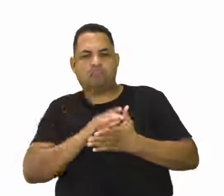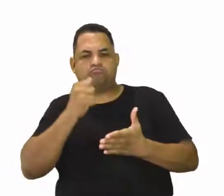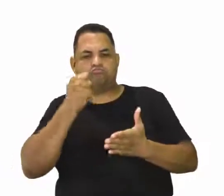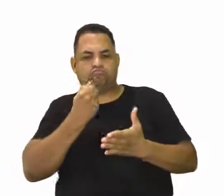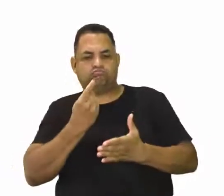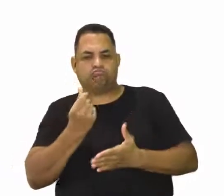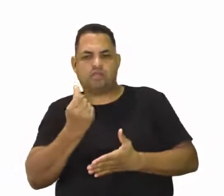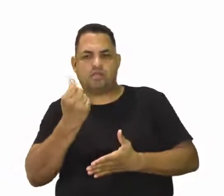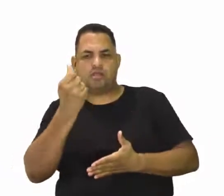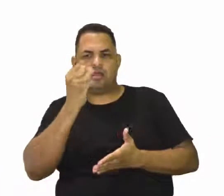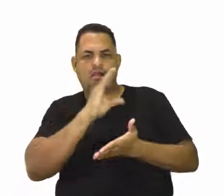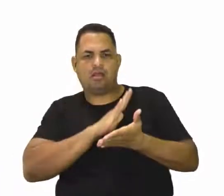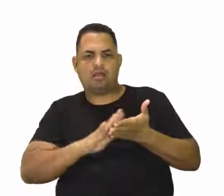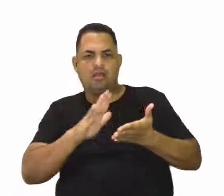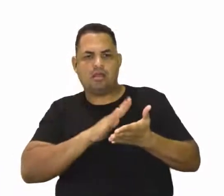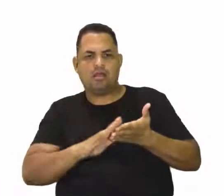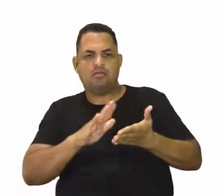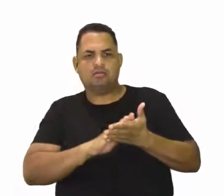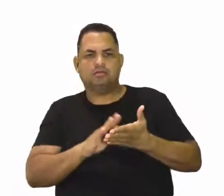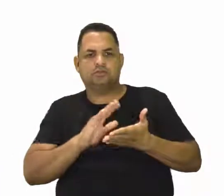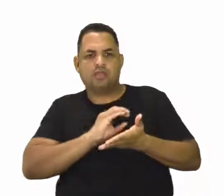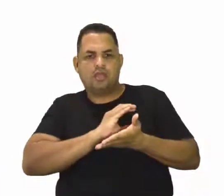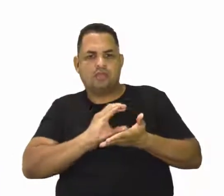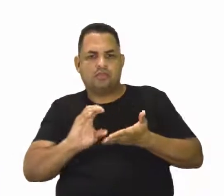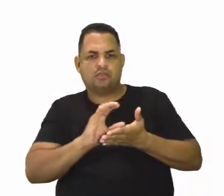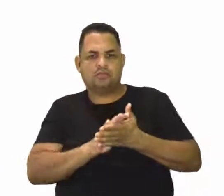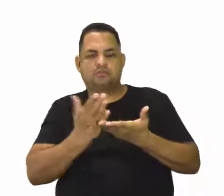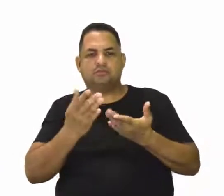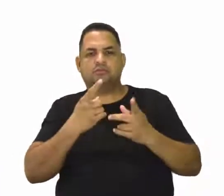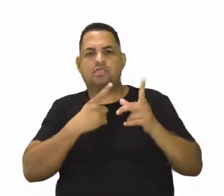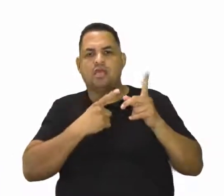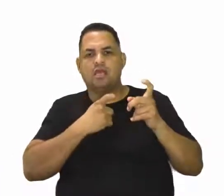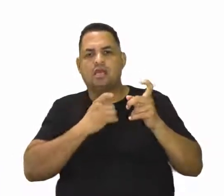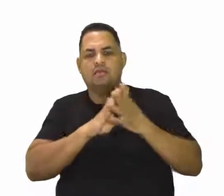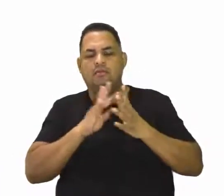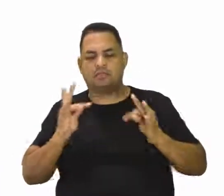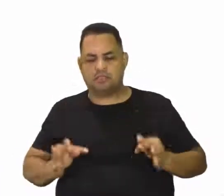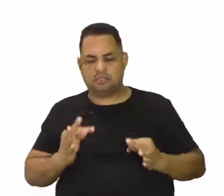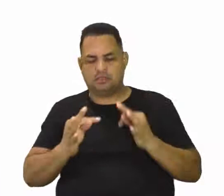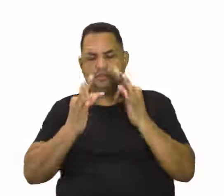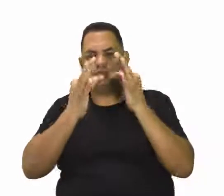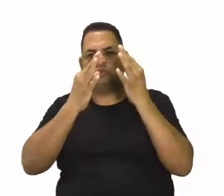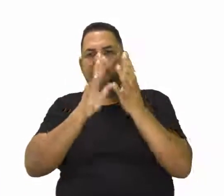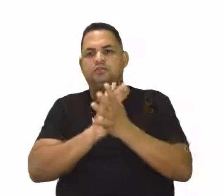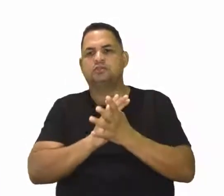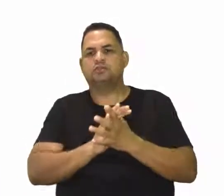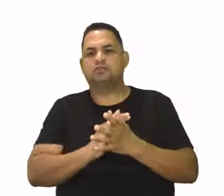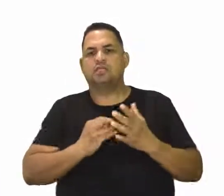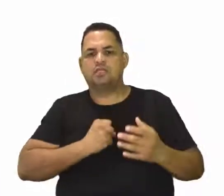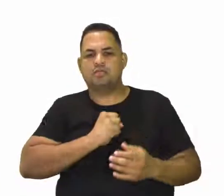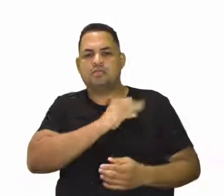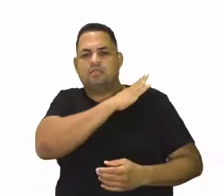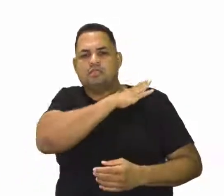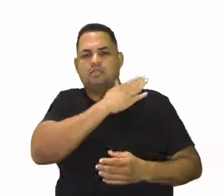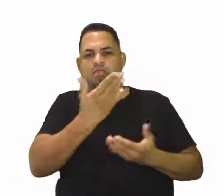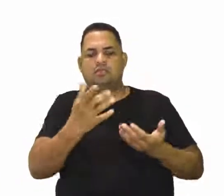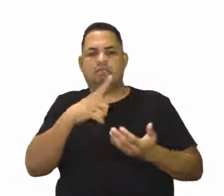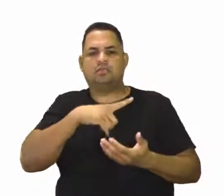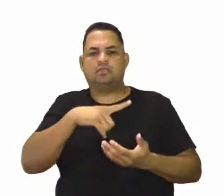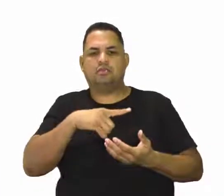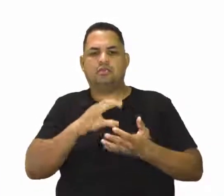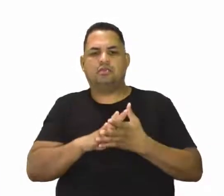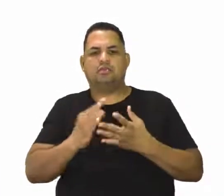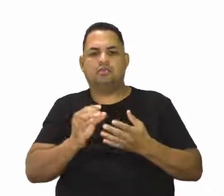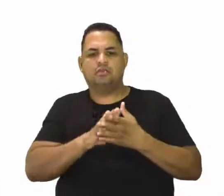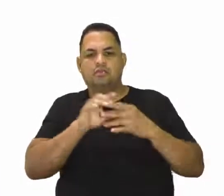armamento e também tecnologia bélica Oi e aí Claro que vai escolher os russos né Aí nós temos